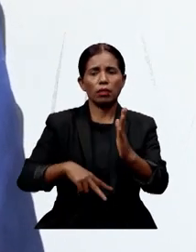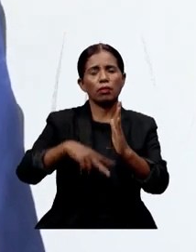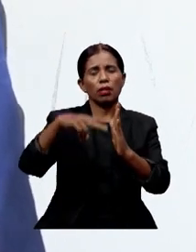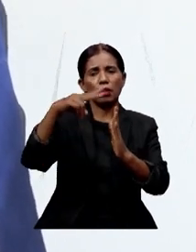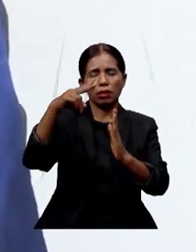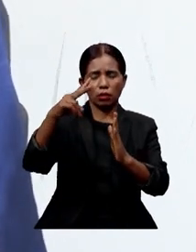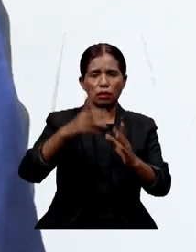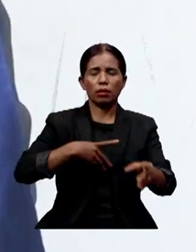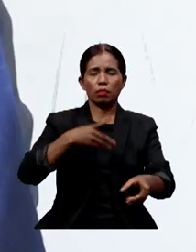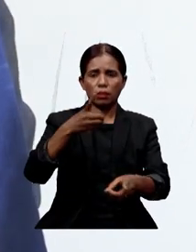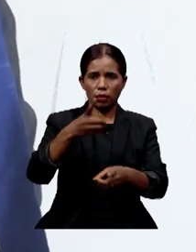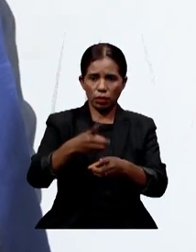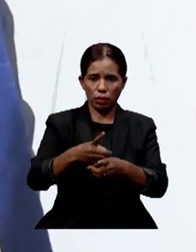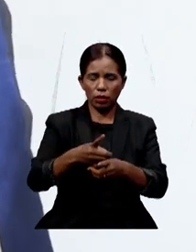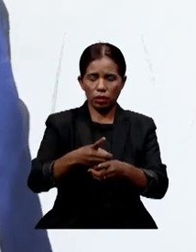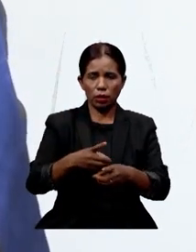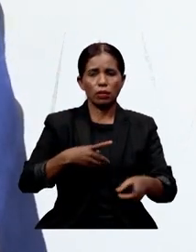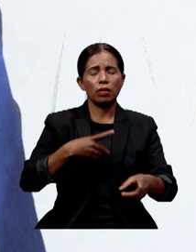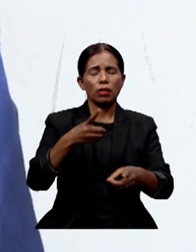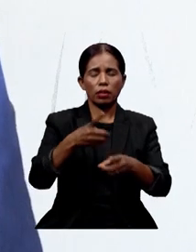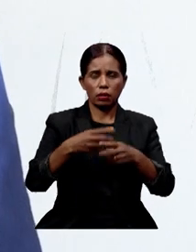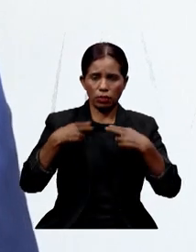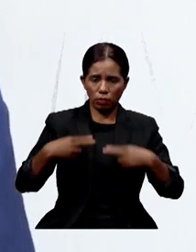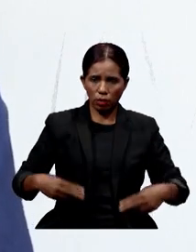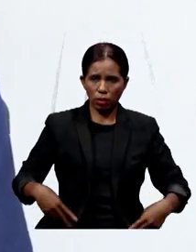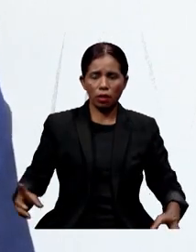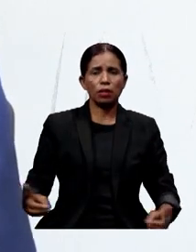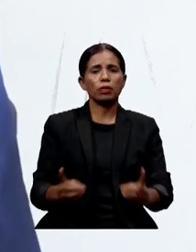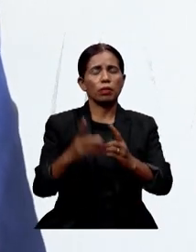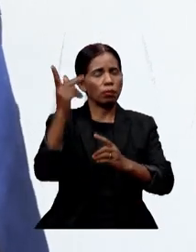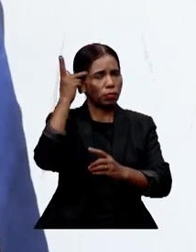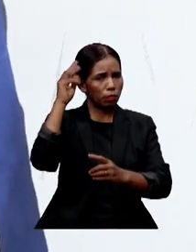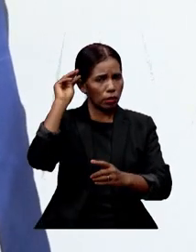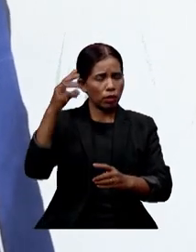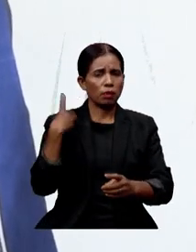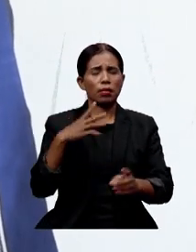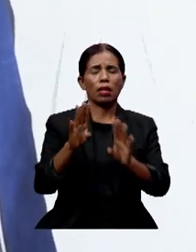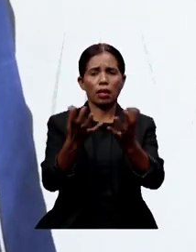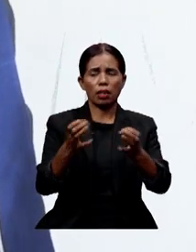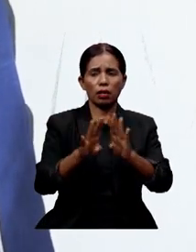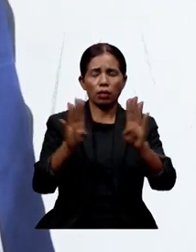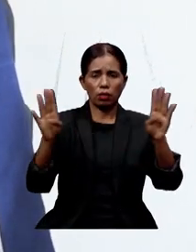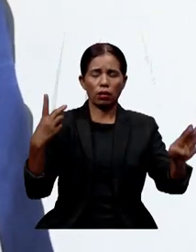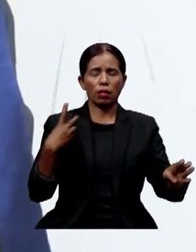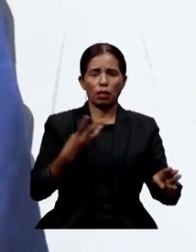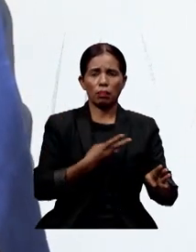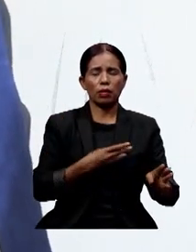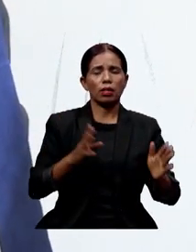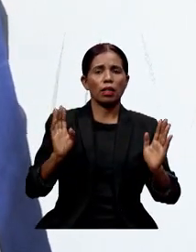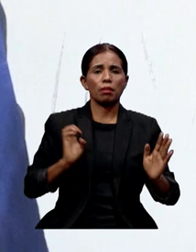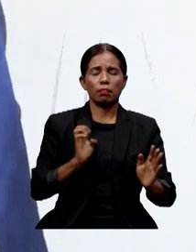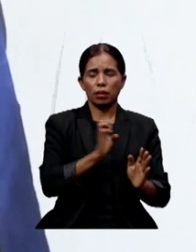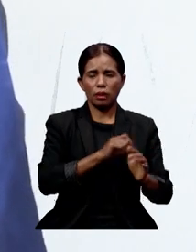demokrasia no direitu humanos no ha suru primeiro-ministro ho di informa katak ami ha karak loke aminia consulado Austria iha